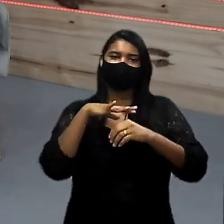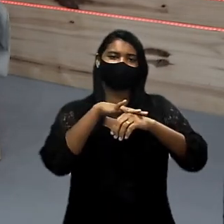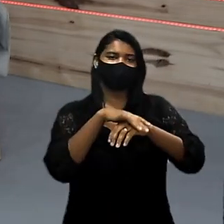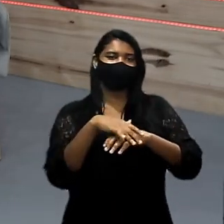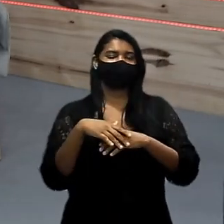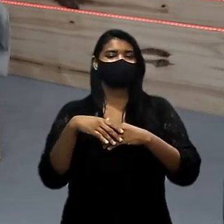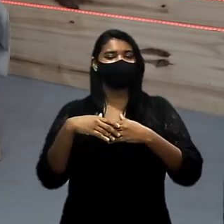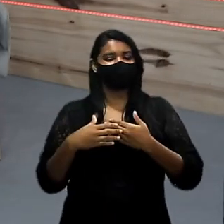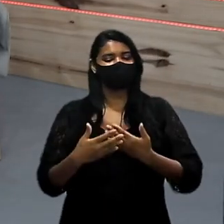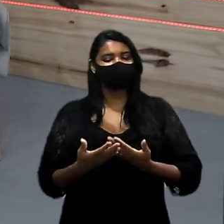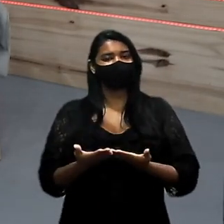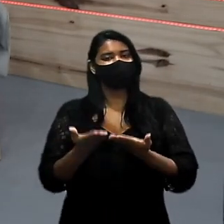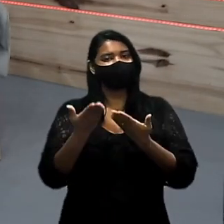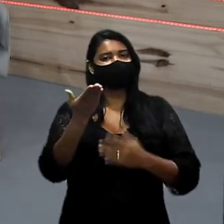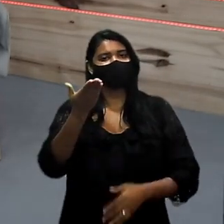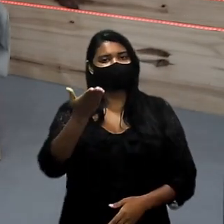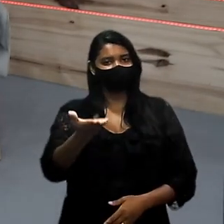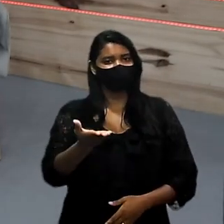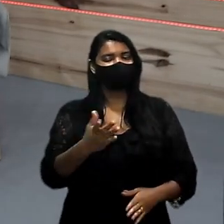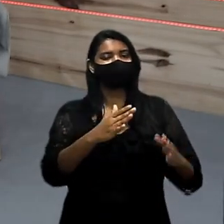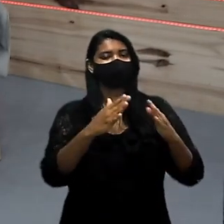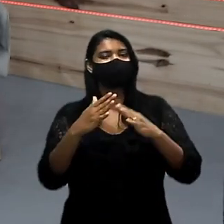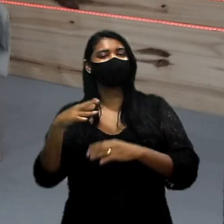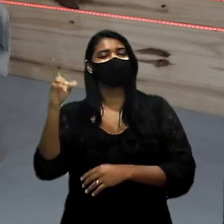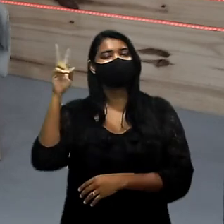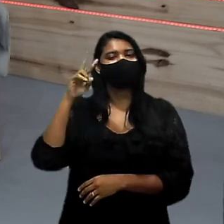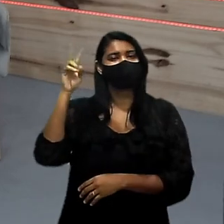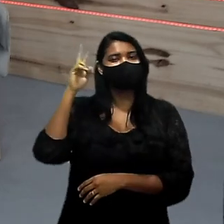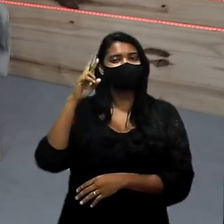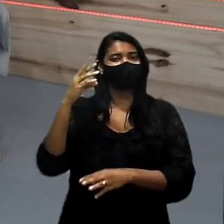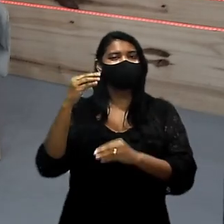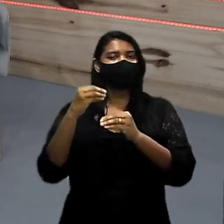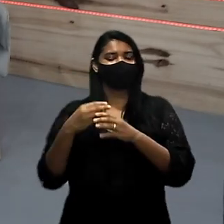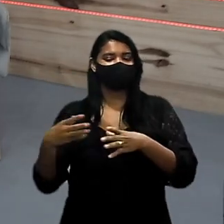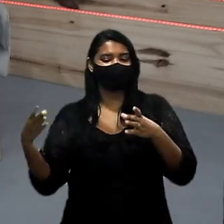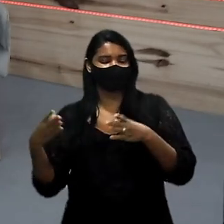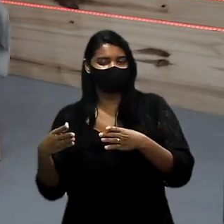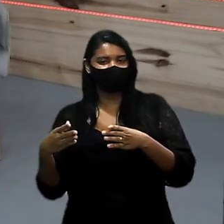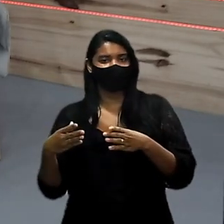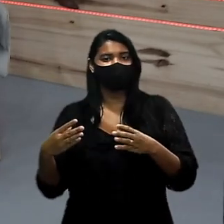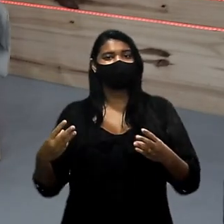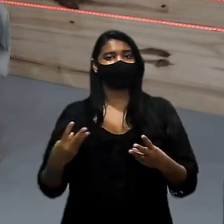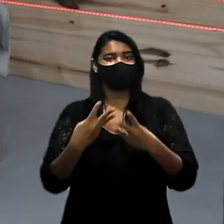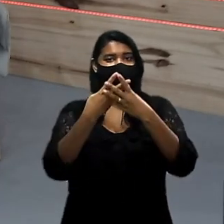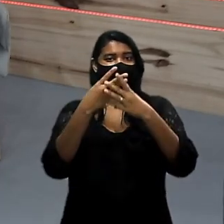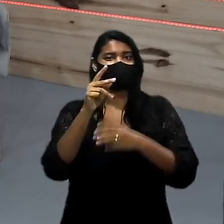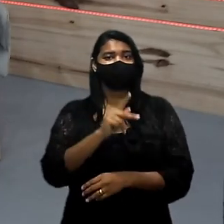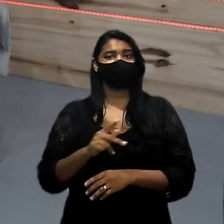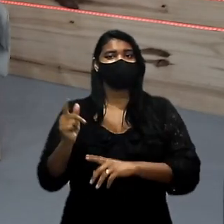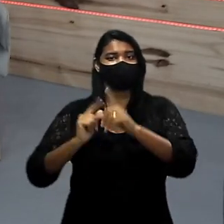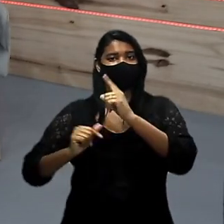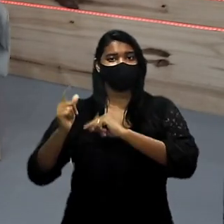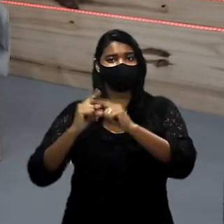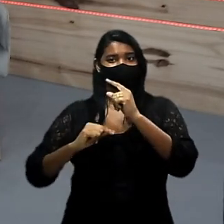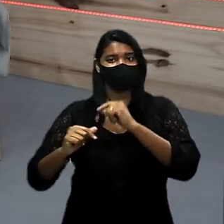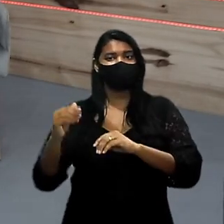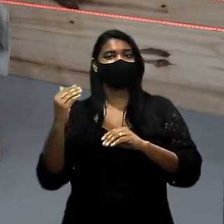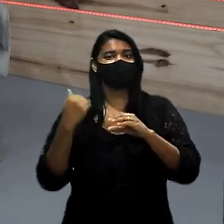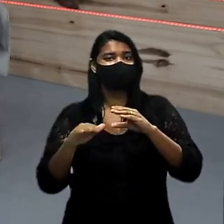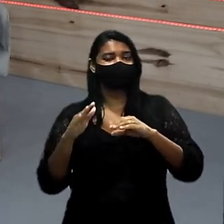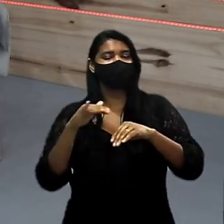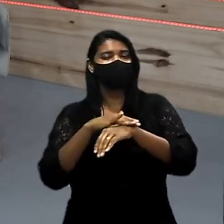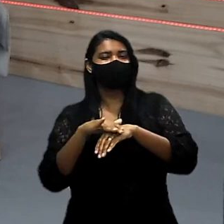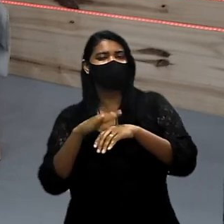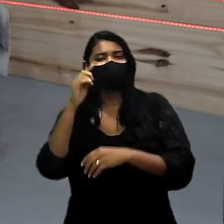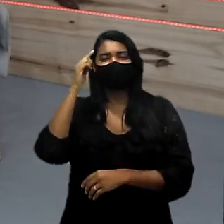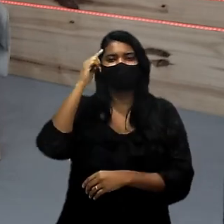palestra é toda sua, fica ligadinho aí conosco. Lembrando que o pessoal, a equipe aí da ETEPAC, dos professores de administração, está aí no chat à disposição